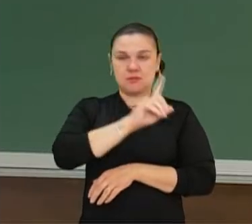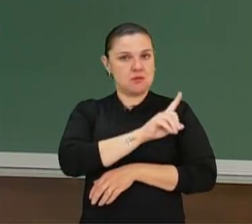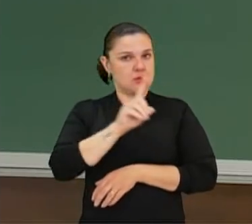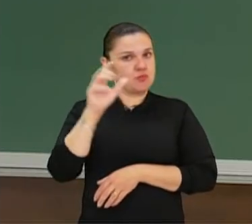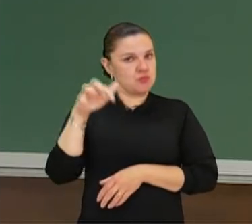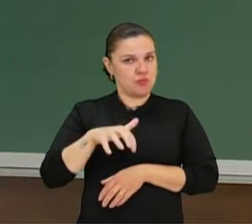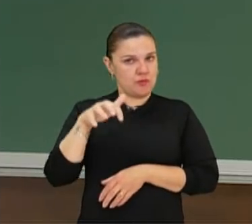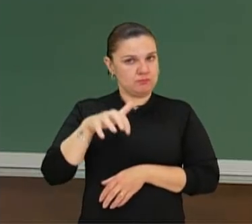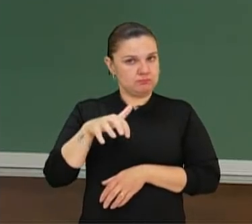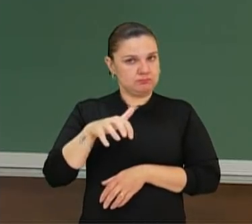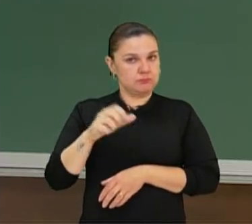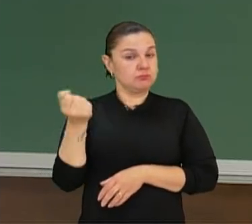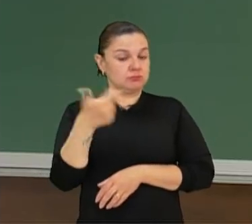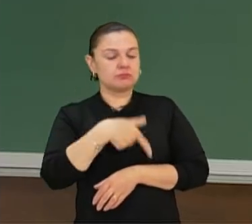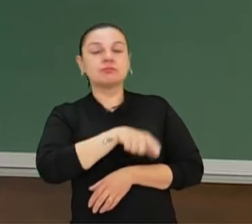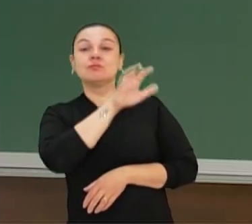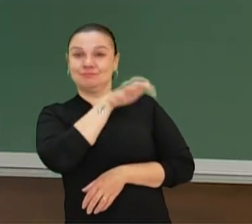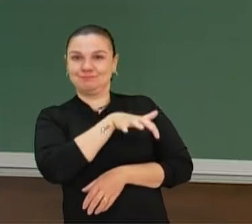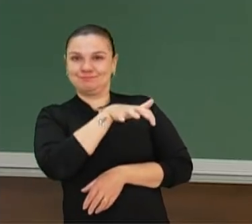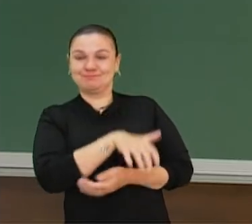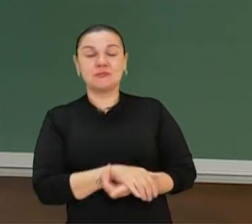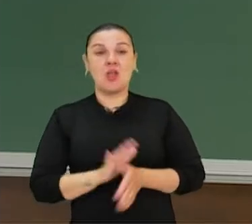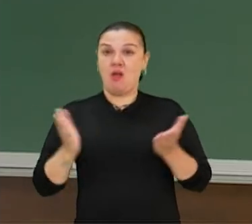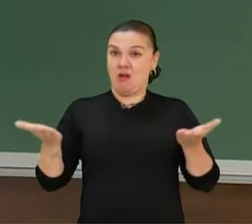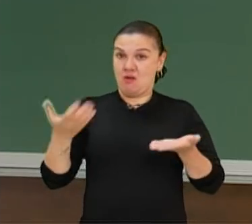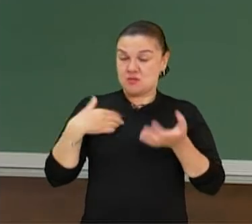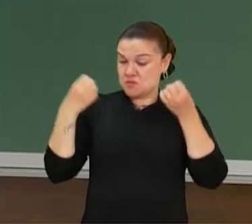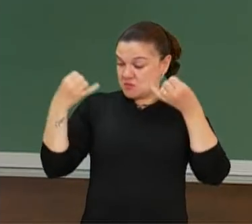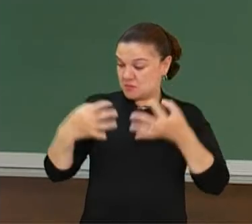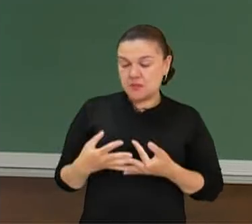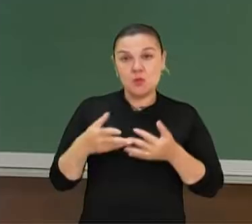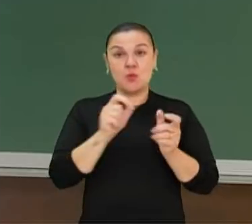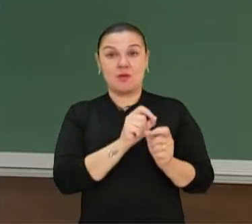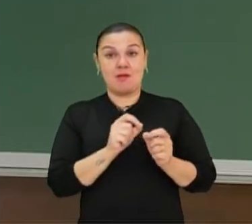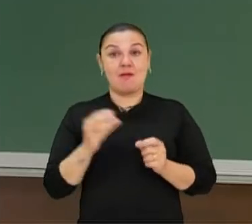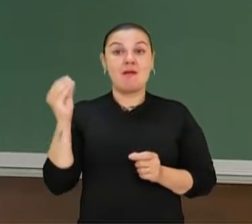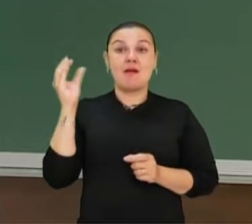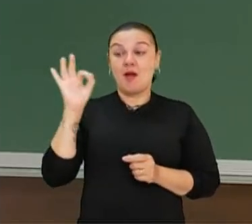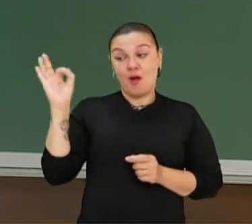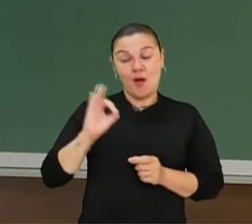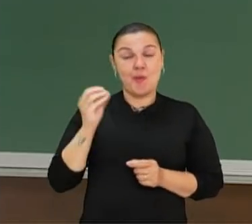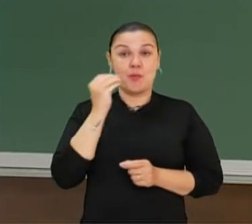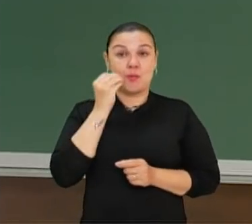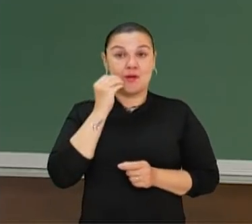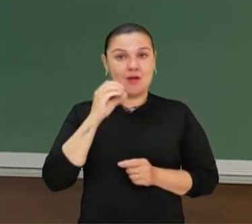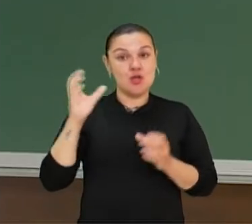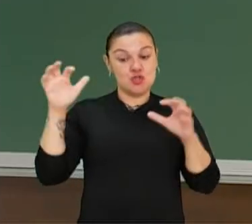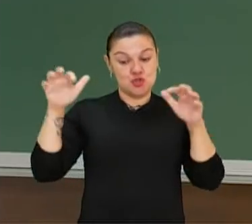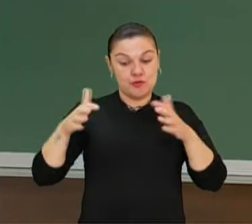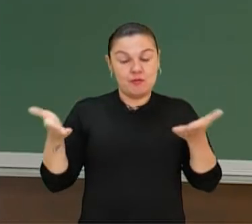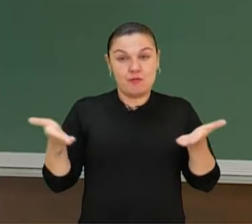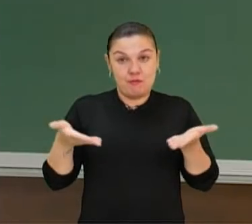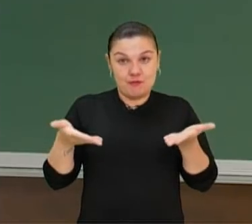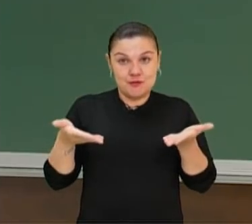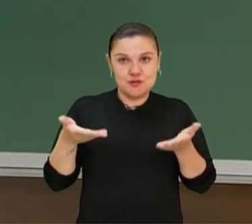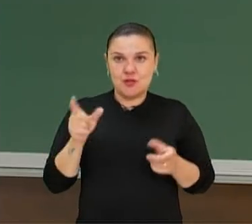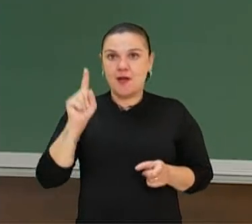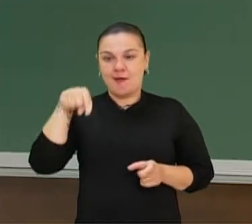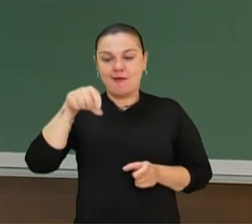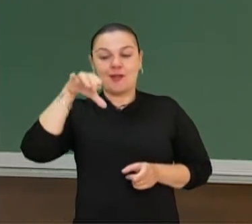não chover do que chover. Agora, se eu digo para vocês que a probabilidade de ocorrer chuva no dia de hoje é